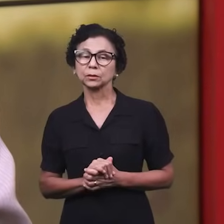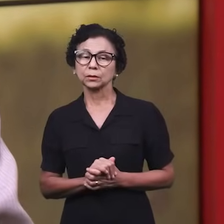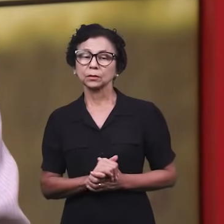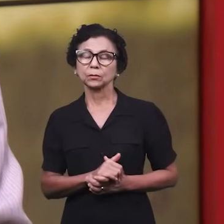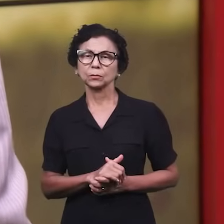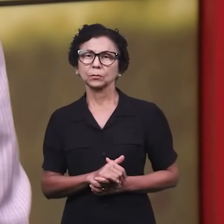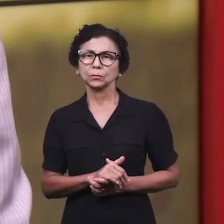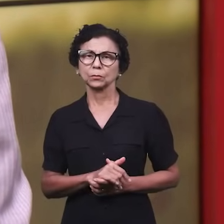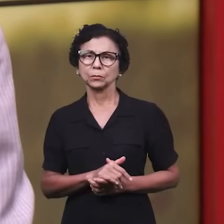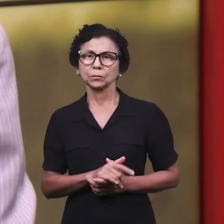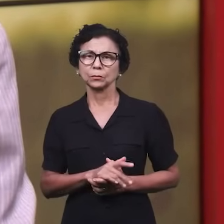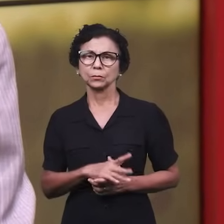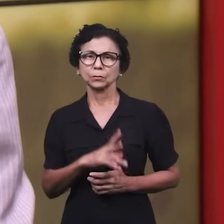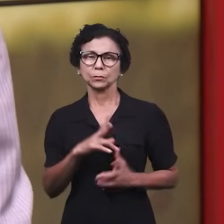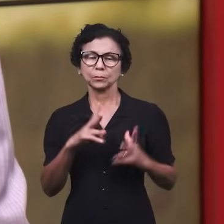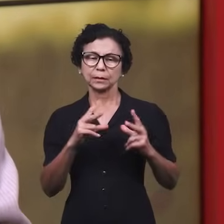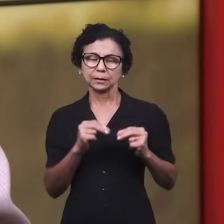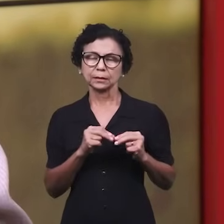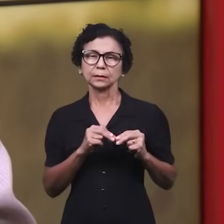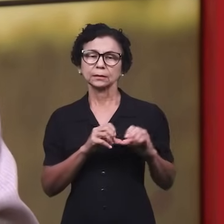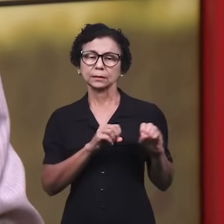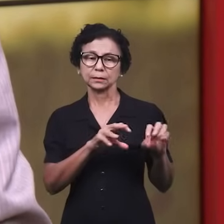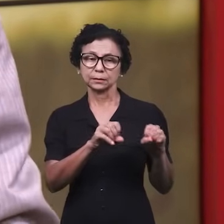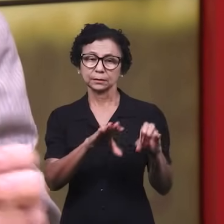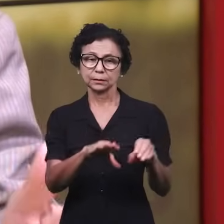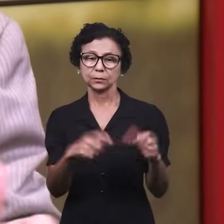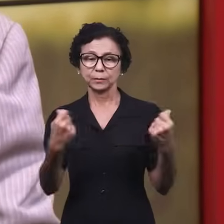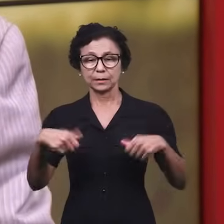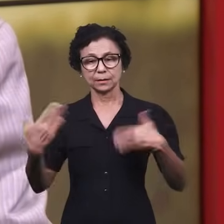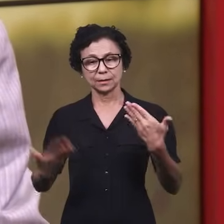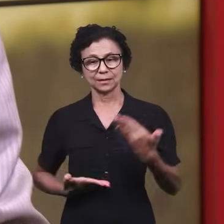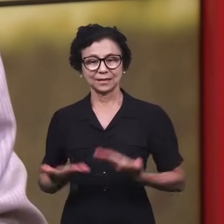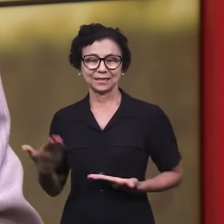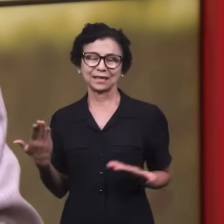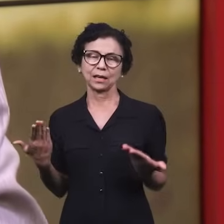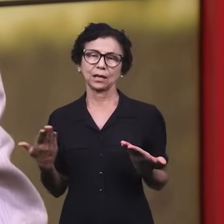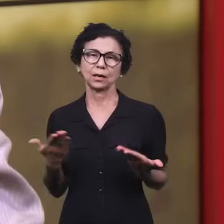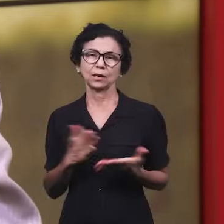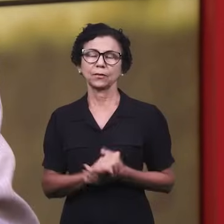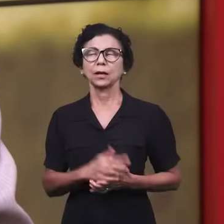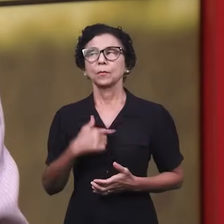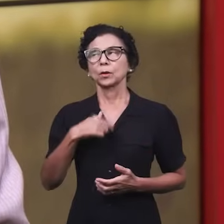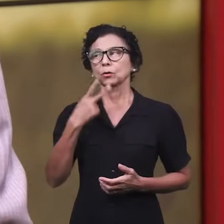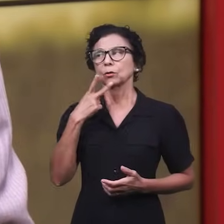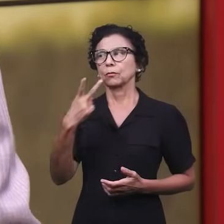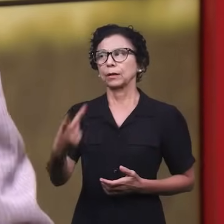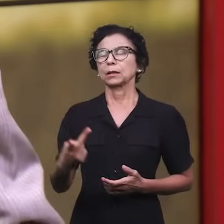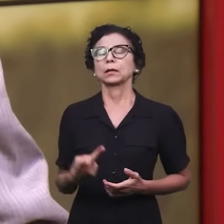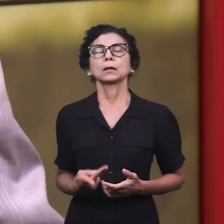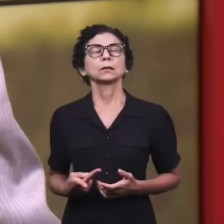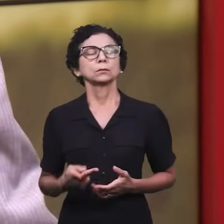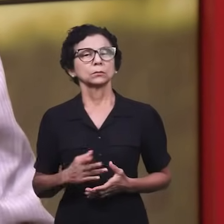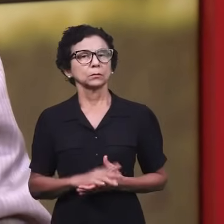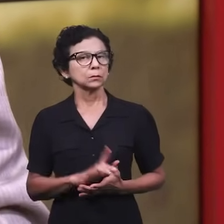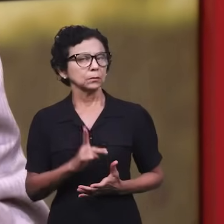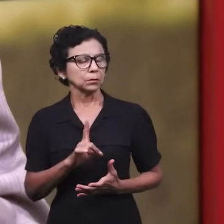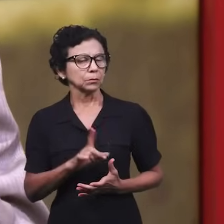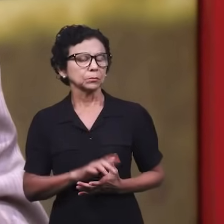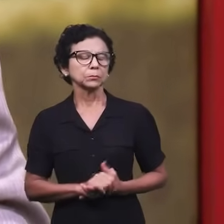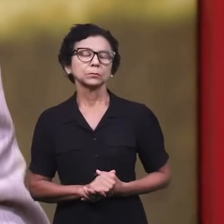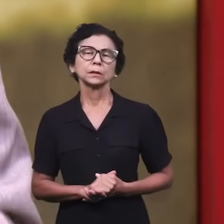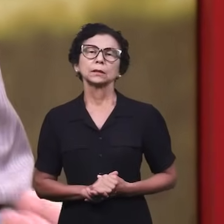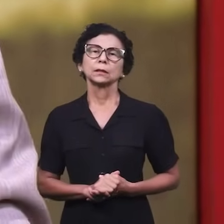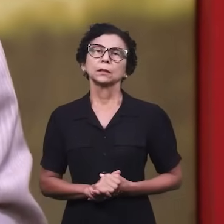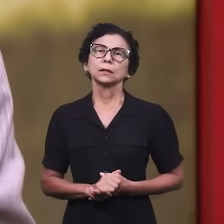servo não é uma questão de que não eu tô falando não porque eu gosto disso é mais do que isso é algo que vem de